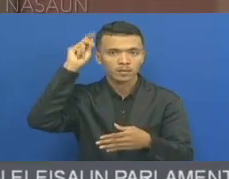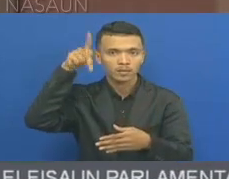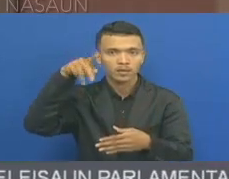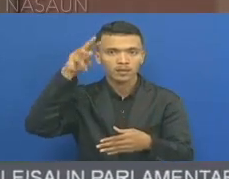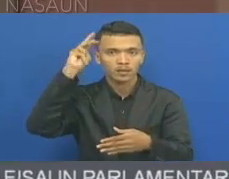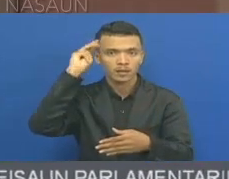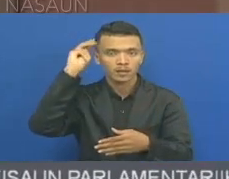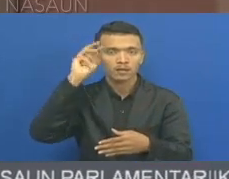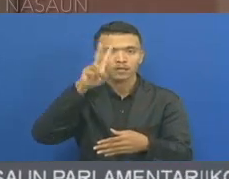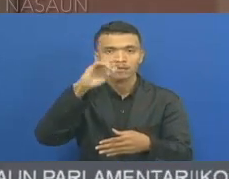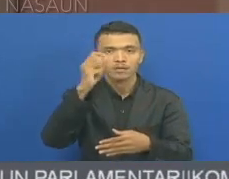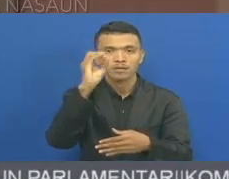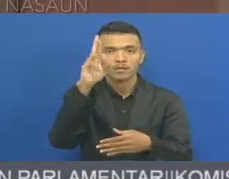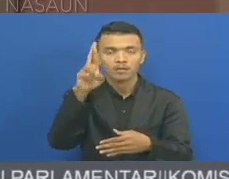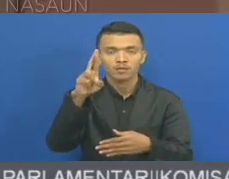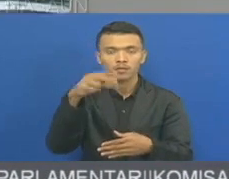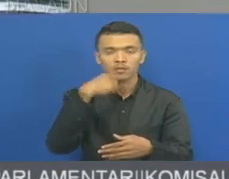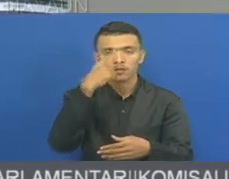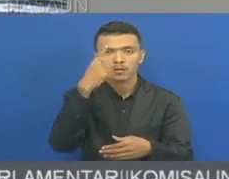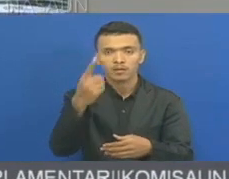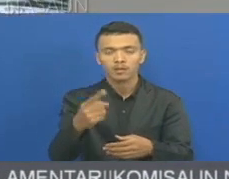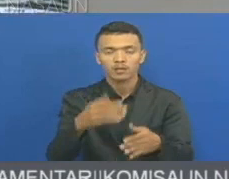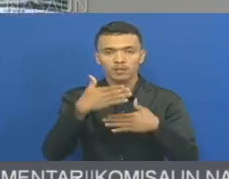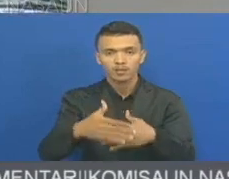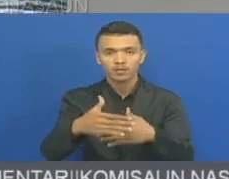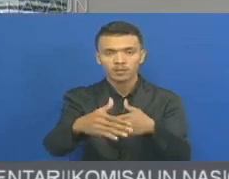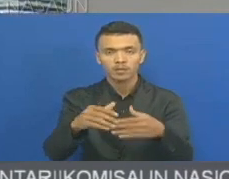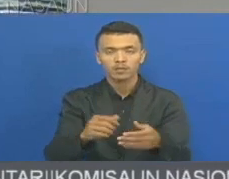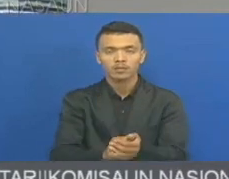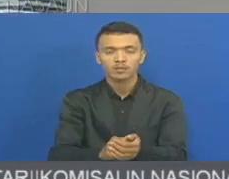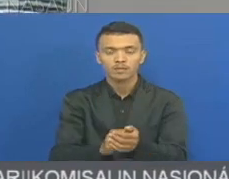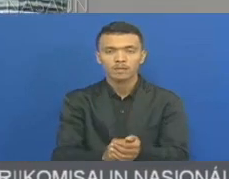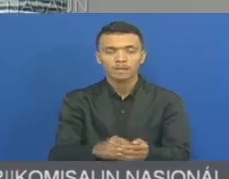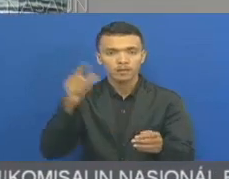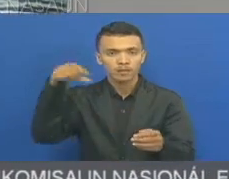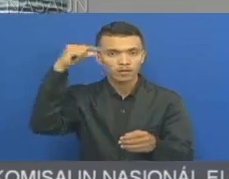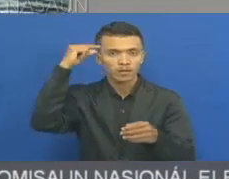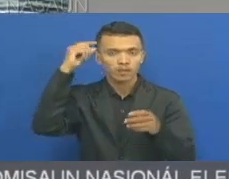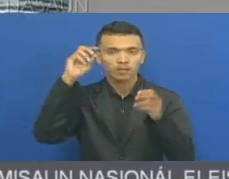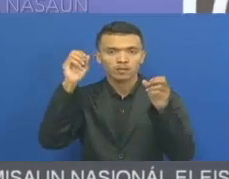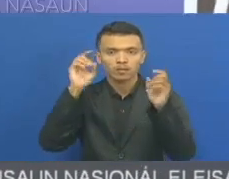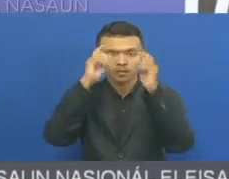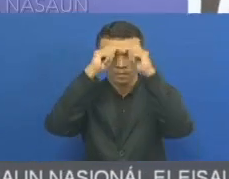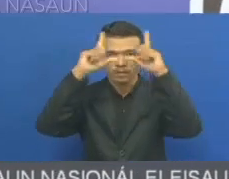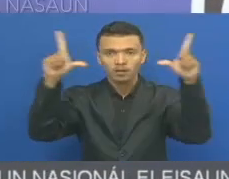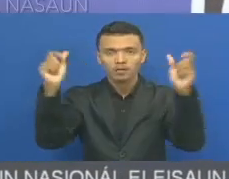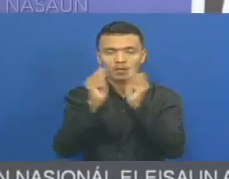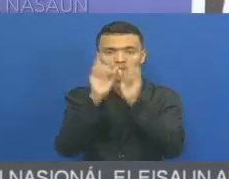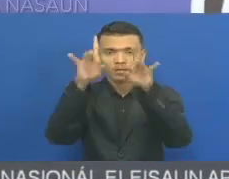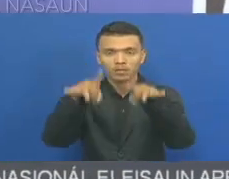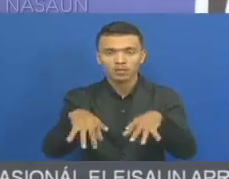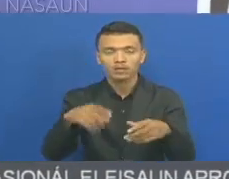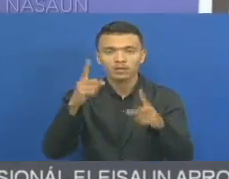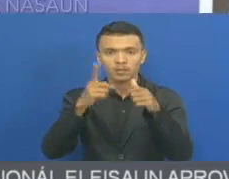Minerais, Vítor da Conceição Soares, informa. Processo negociação entre Governo Timor-Leste e Austrália e a primeira